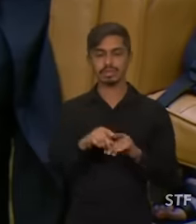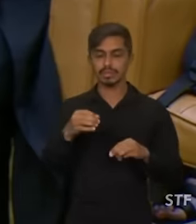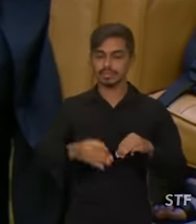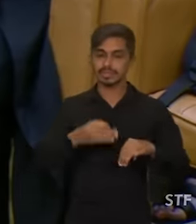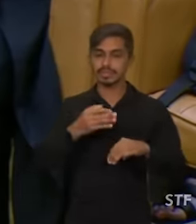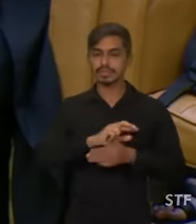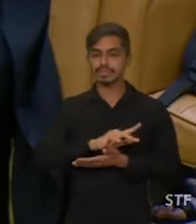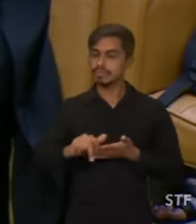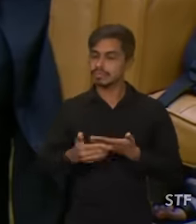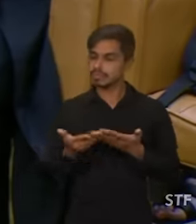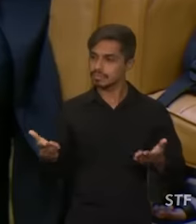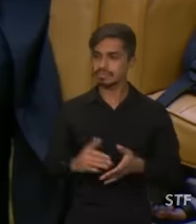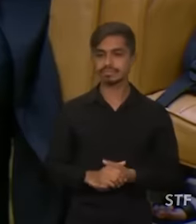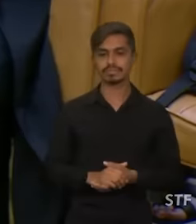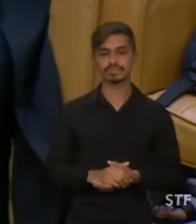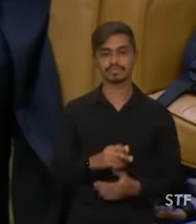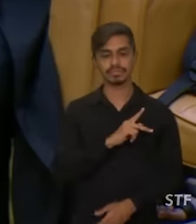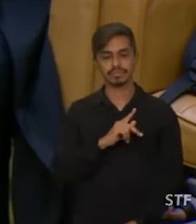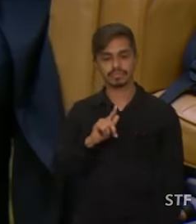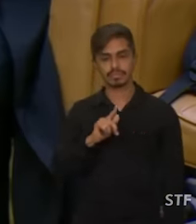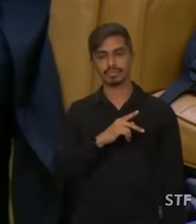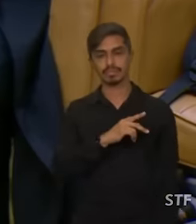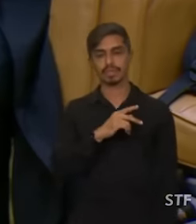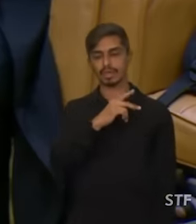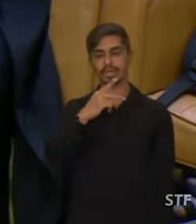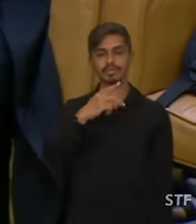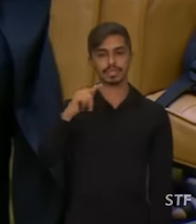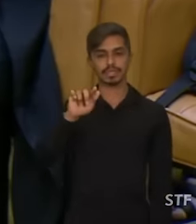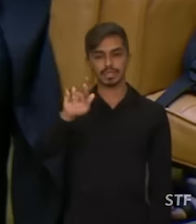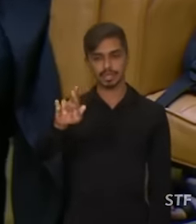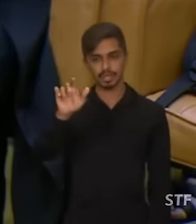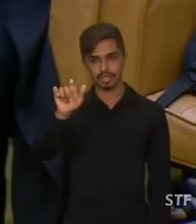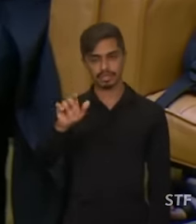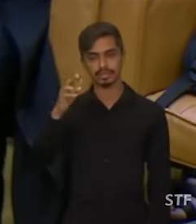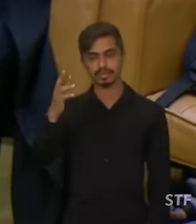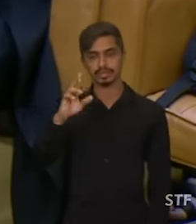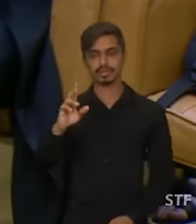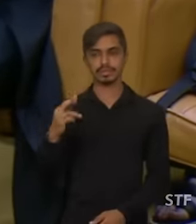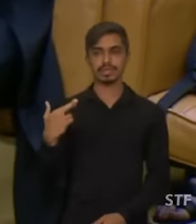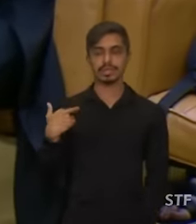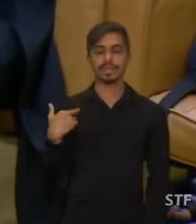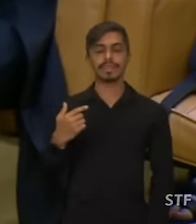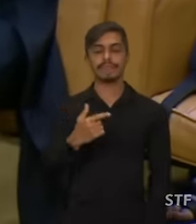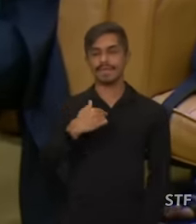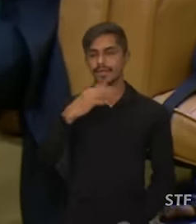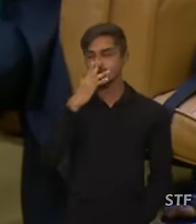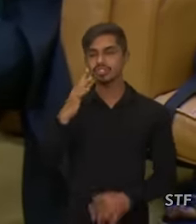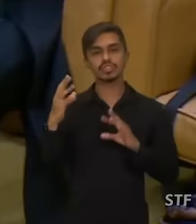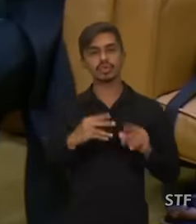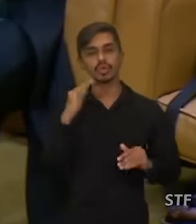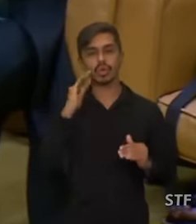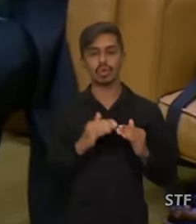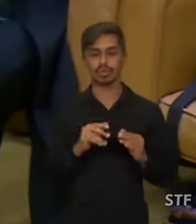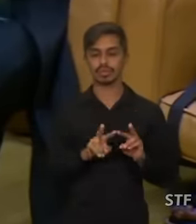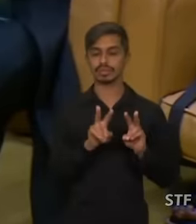excelentíssima ministra, senhor procurador da República. A princípio, eu acho que todos concordam que a